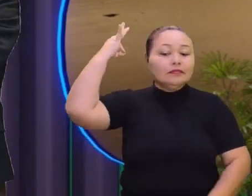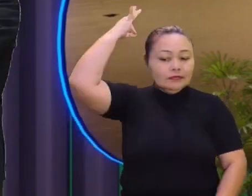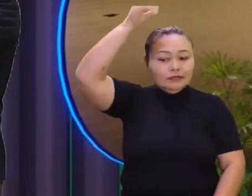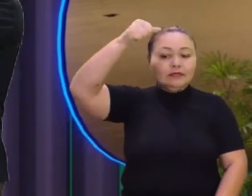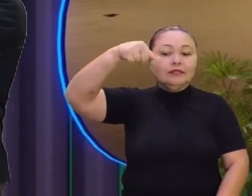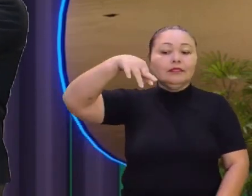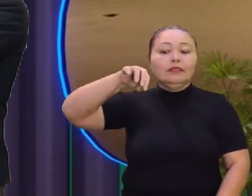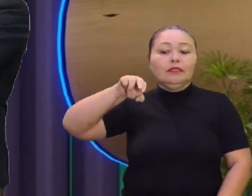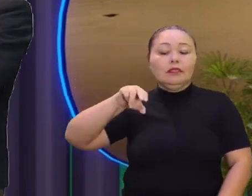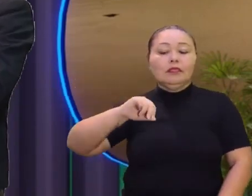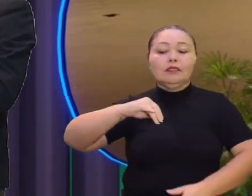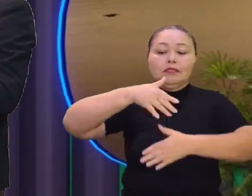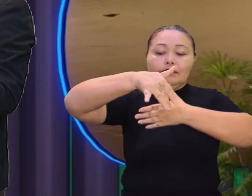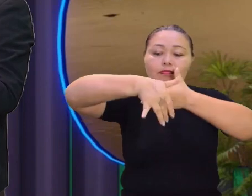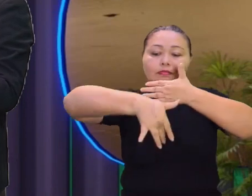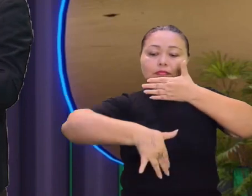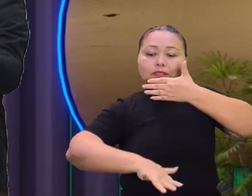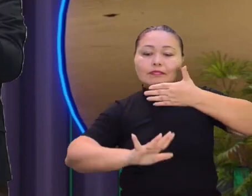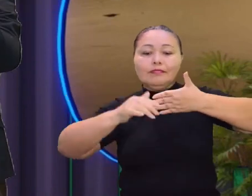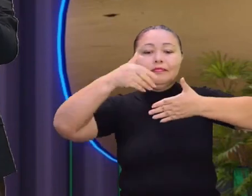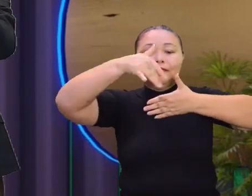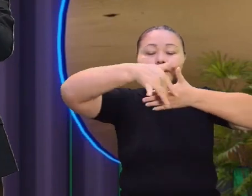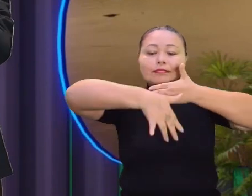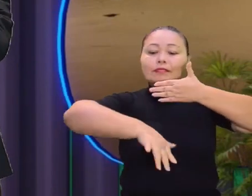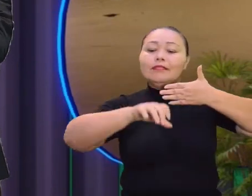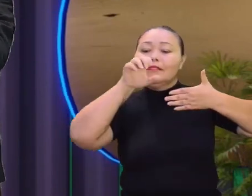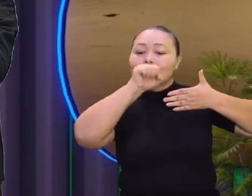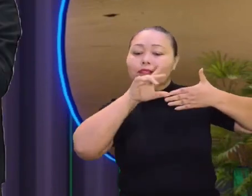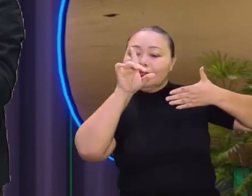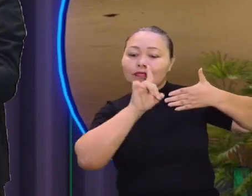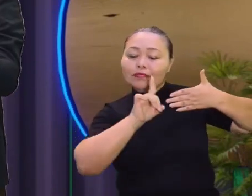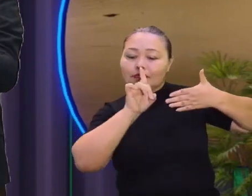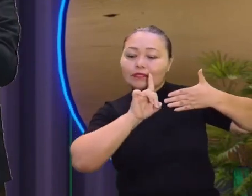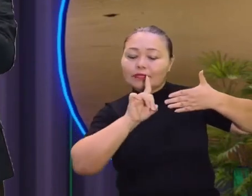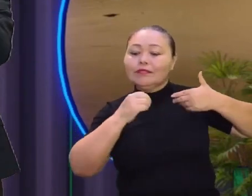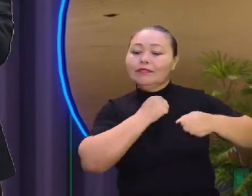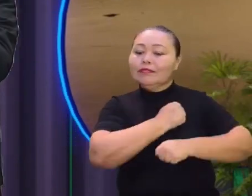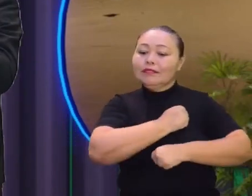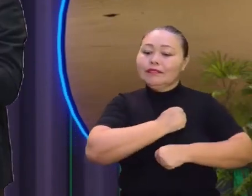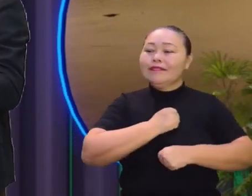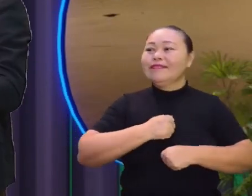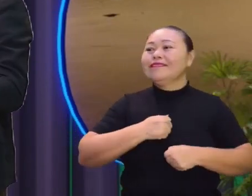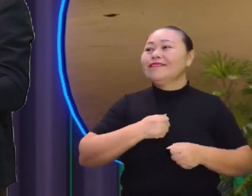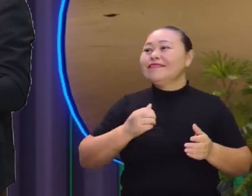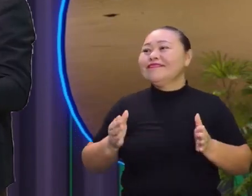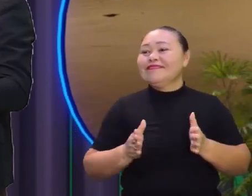Santo Antônio tinha cachoeira. A gente ia para lá sábado, domingo, tomar banho no rio.